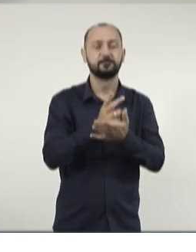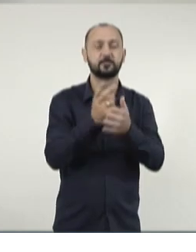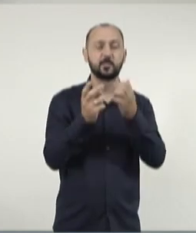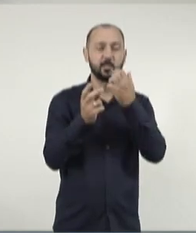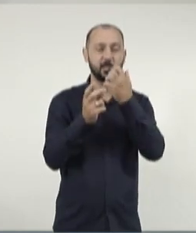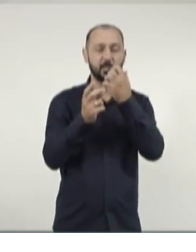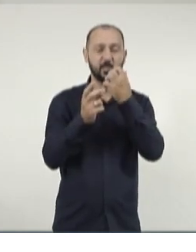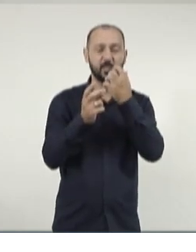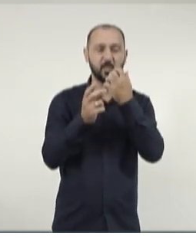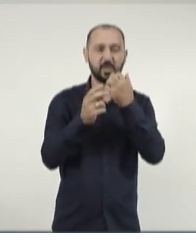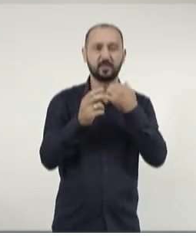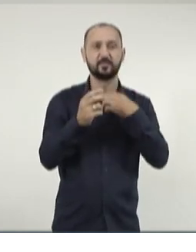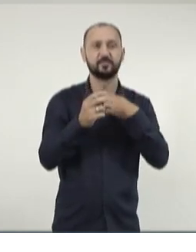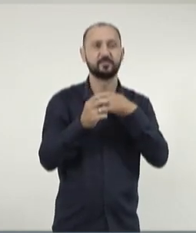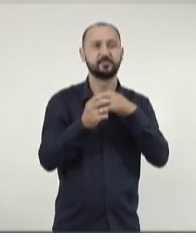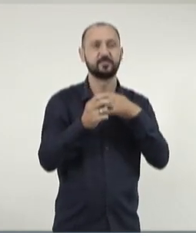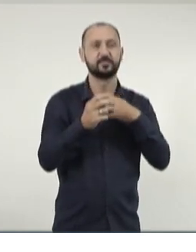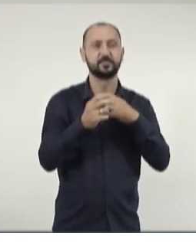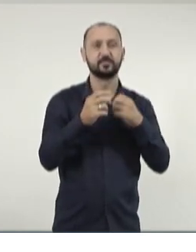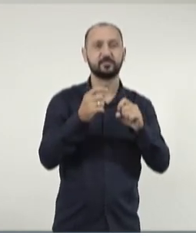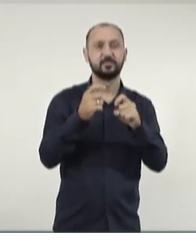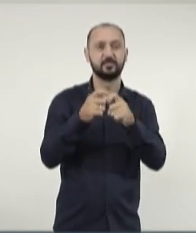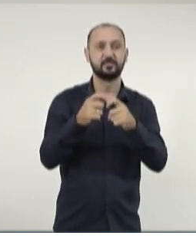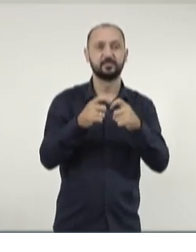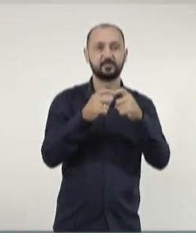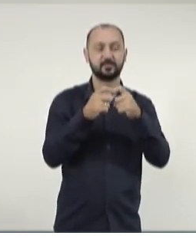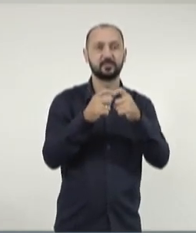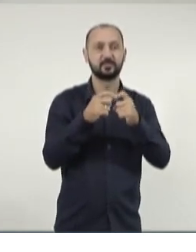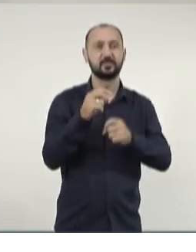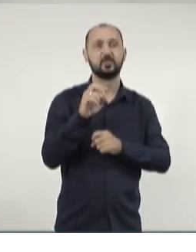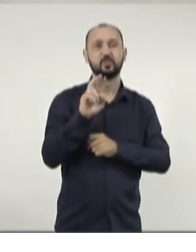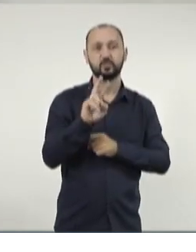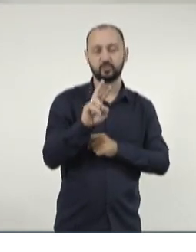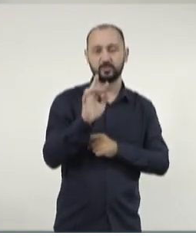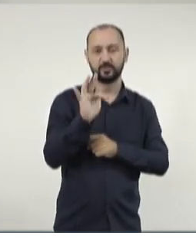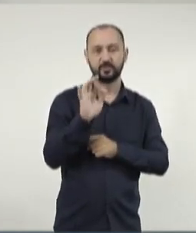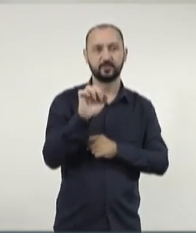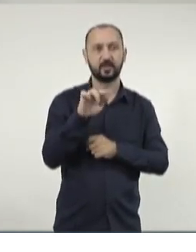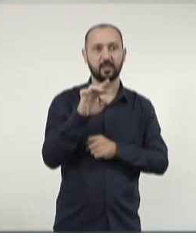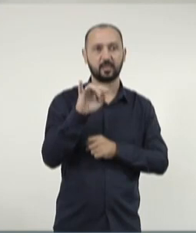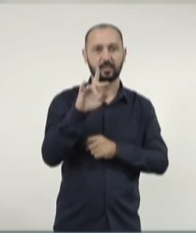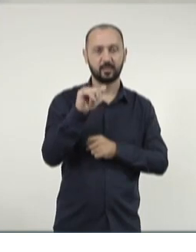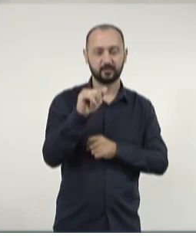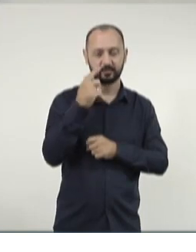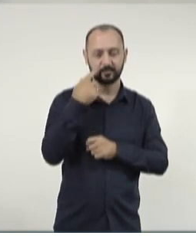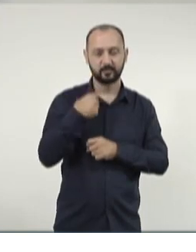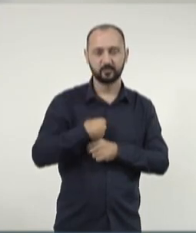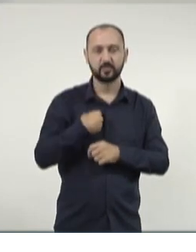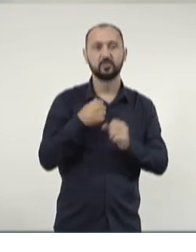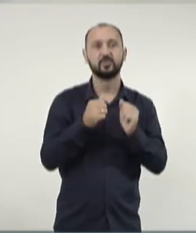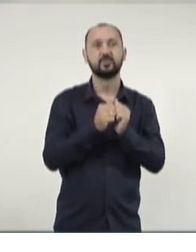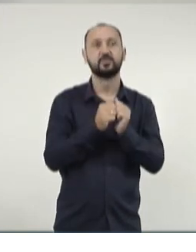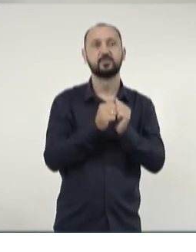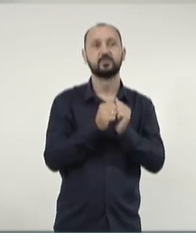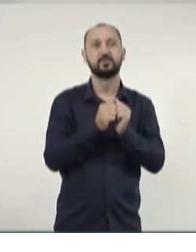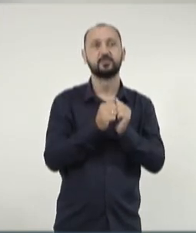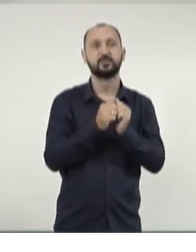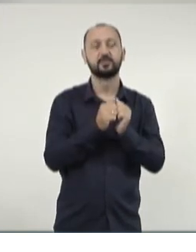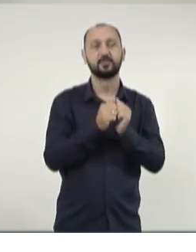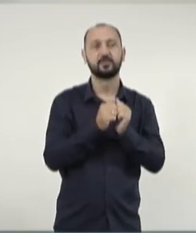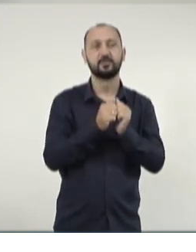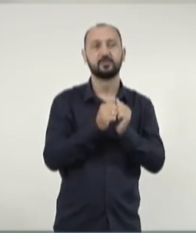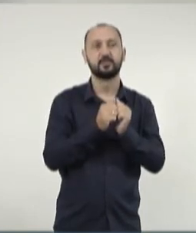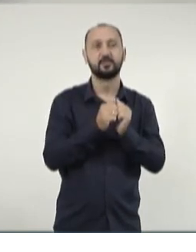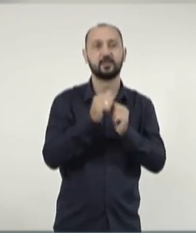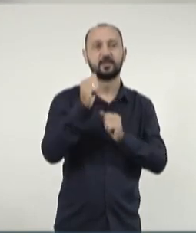por sensibilidade das médicas, as duas doutoras Fernandas que estavam presentes, com noradrenalina